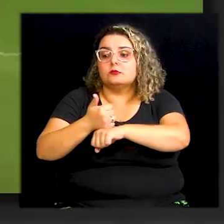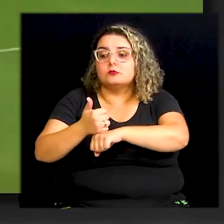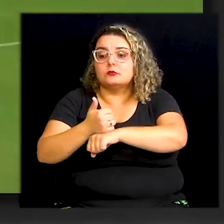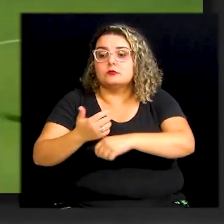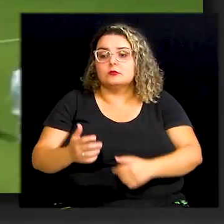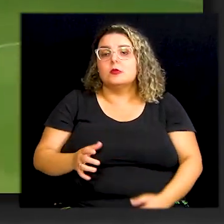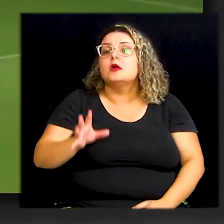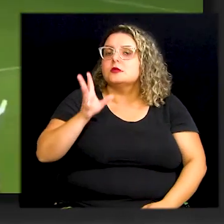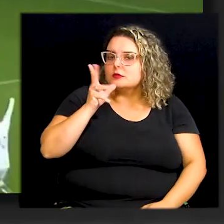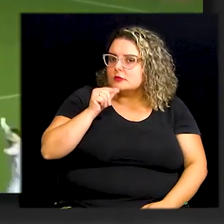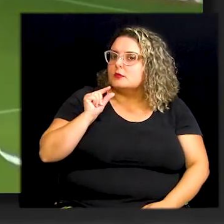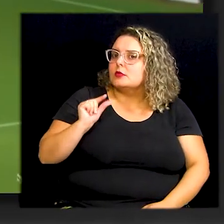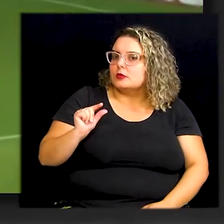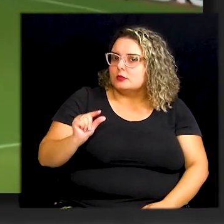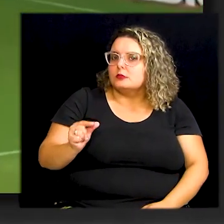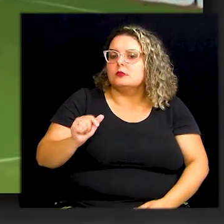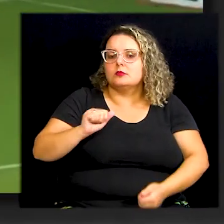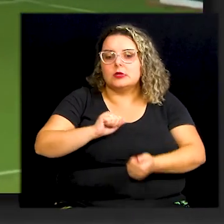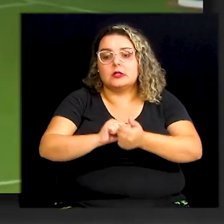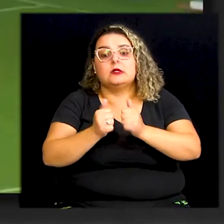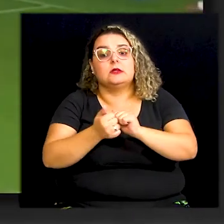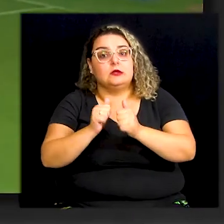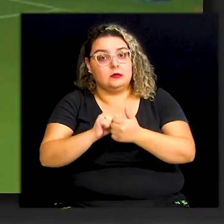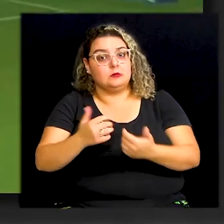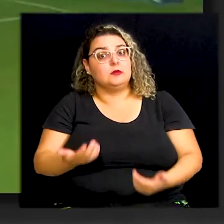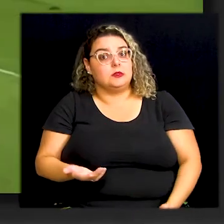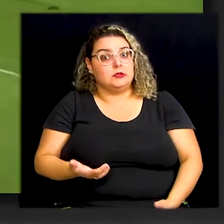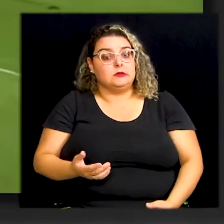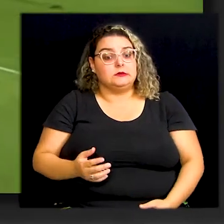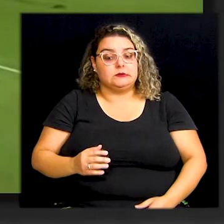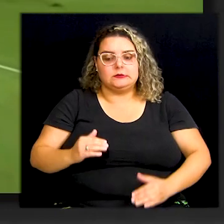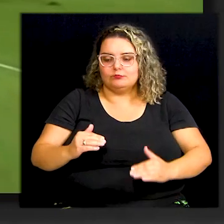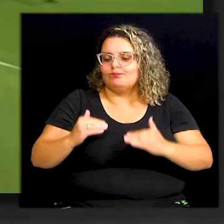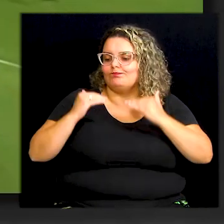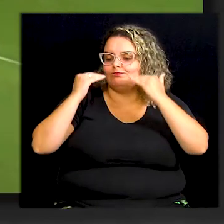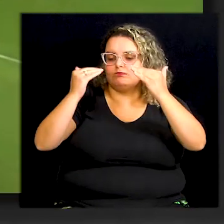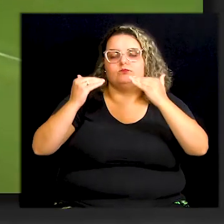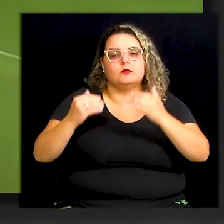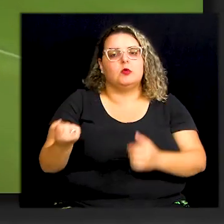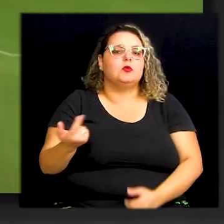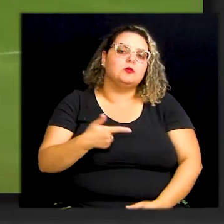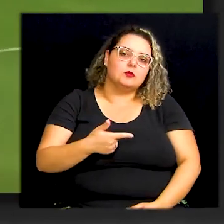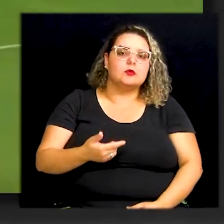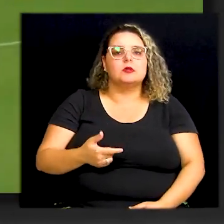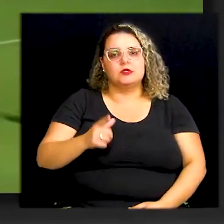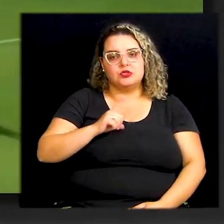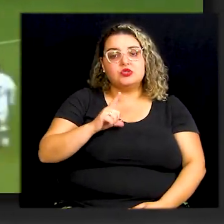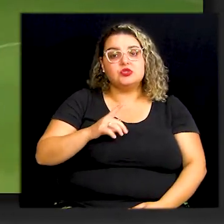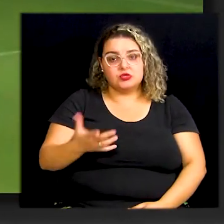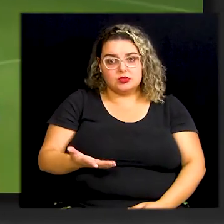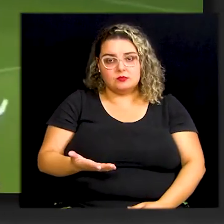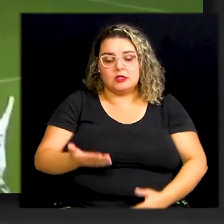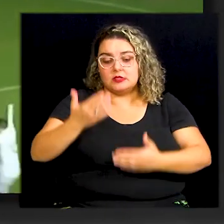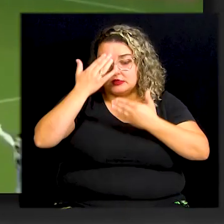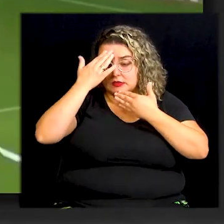Mas demorou um pouquinho ainda para adaptar nos jogos, porque era uma intensidade muito acima do que a gente jogava. Mas graças a Deus deu tudo